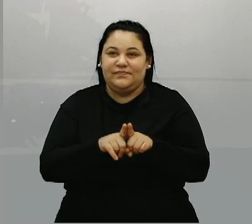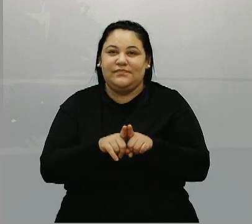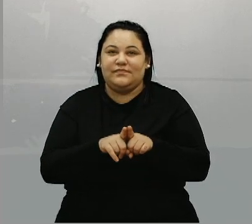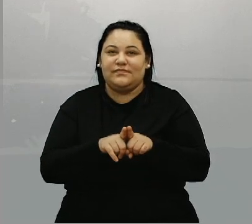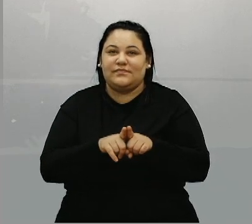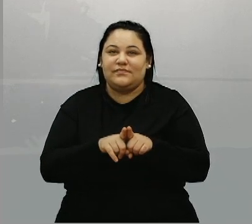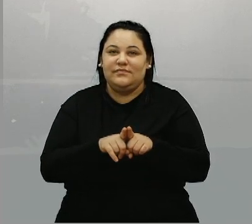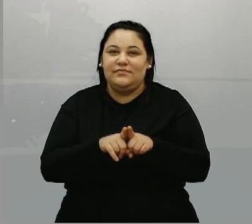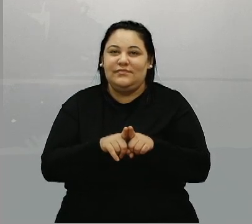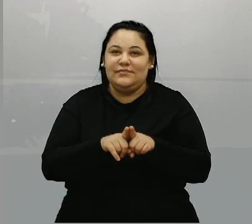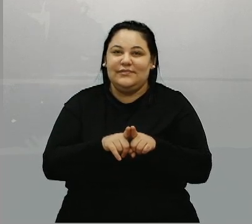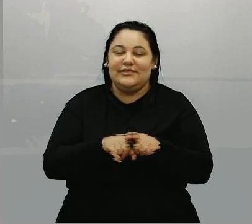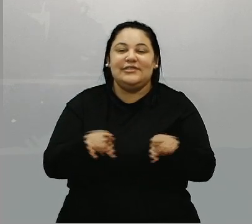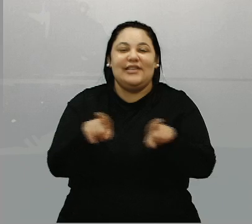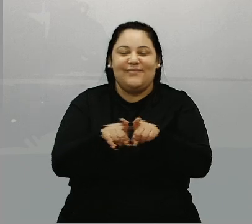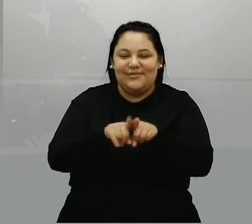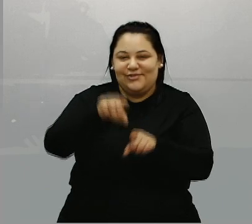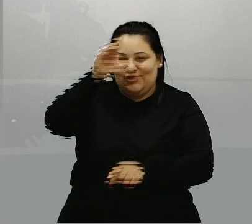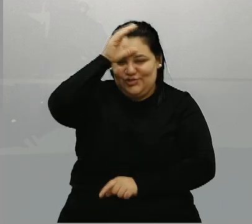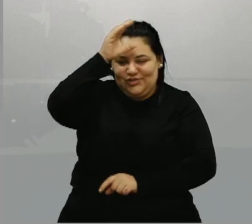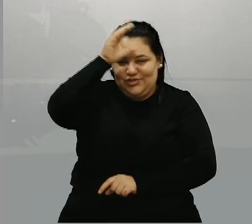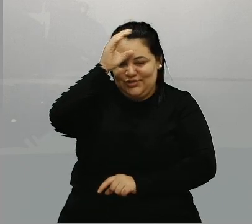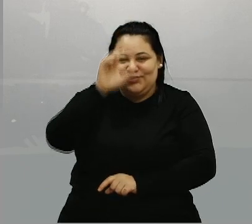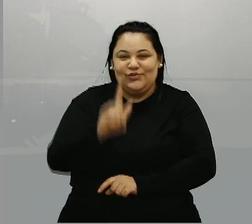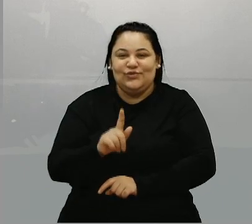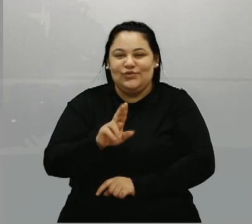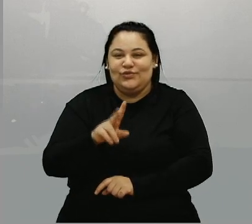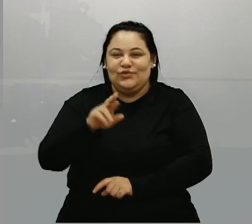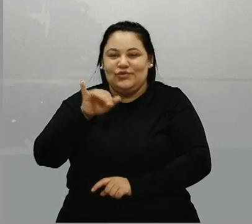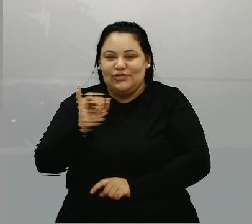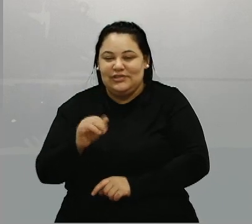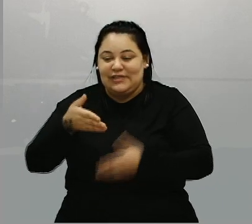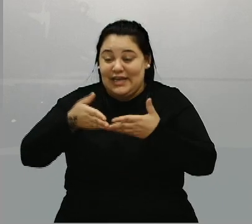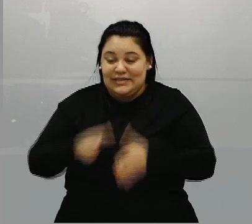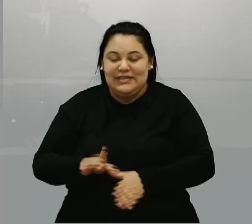também do tio Guri, que é natural de São José do Ouro.